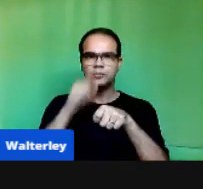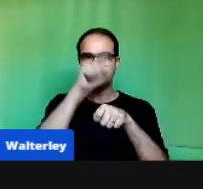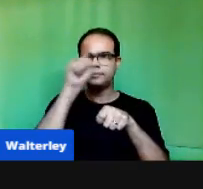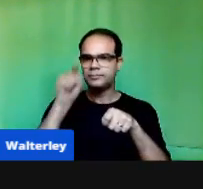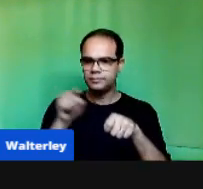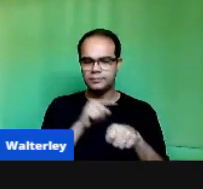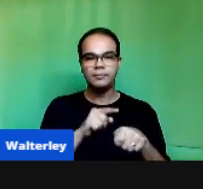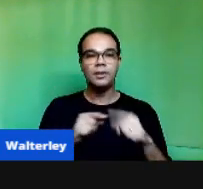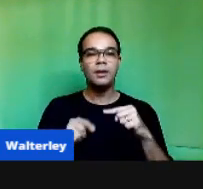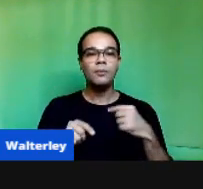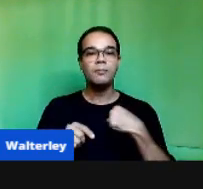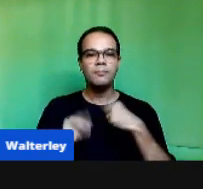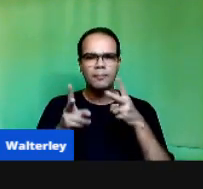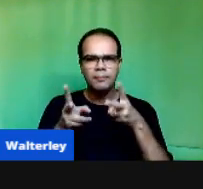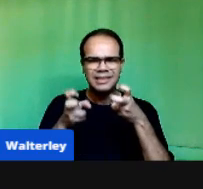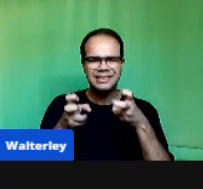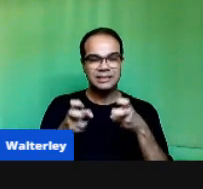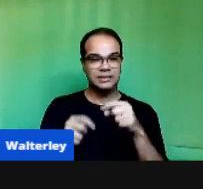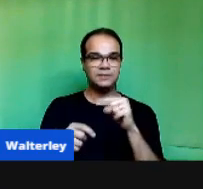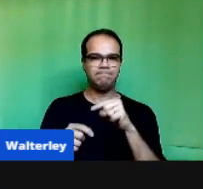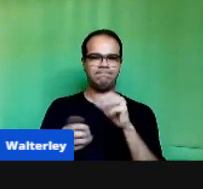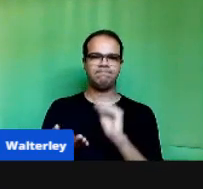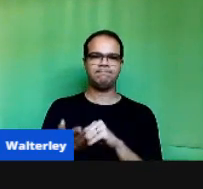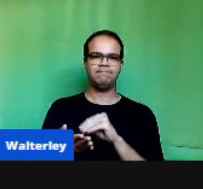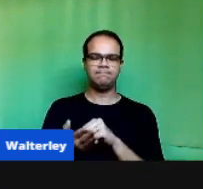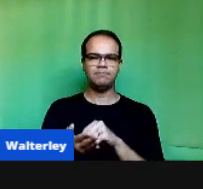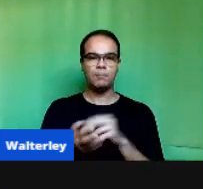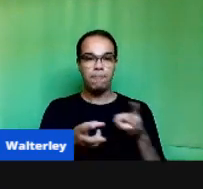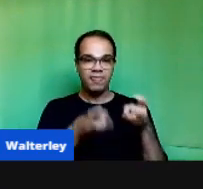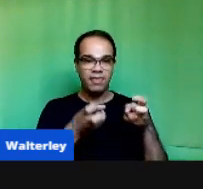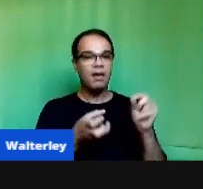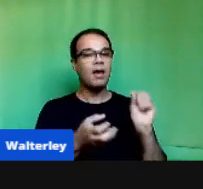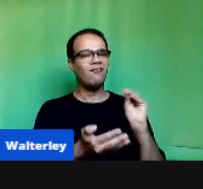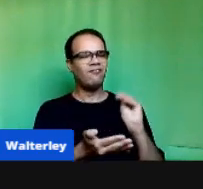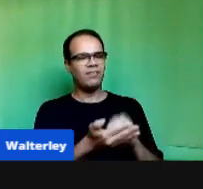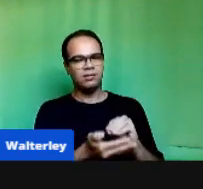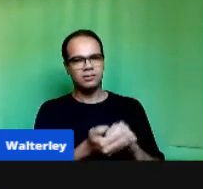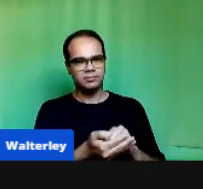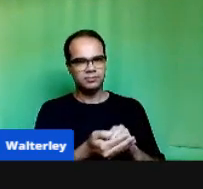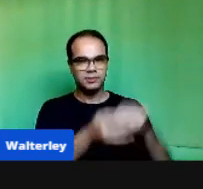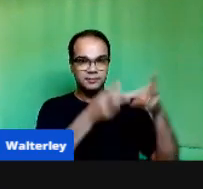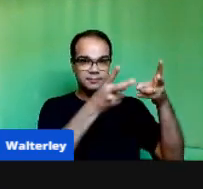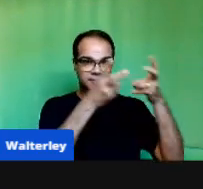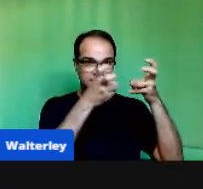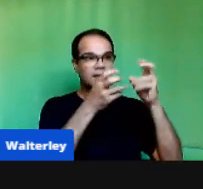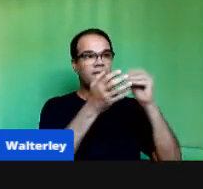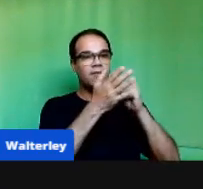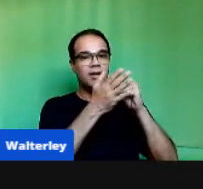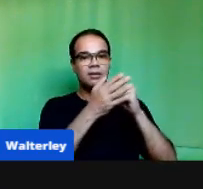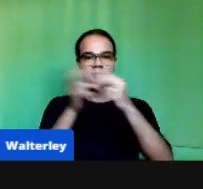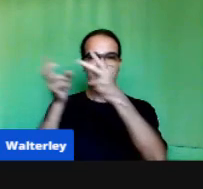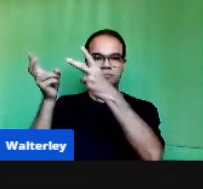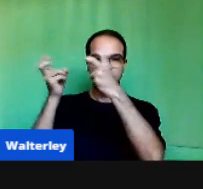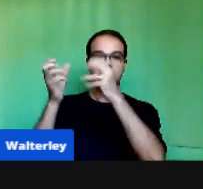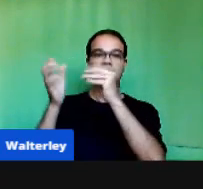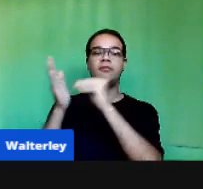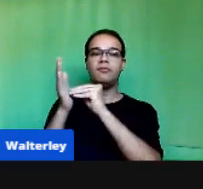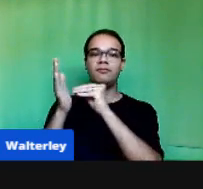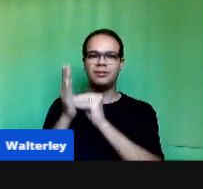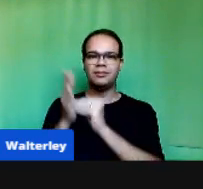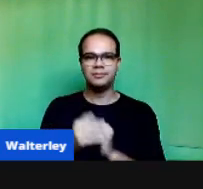uma nota baixa. E aí, visualizando esses aspectos, eu escrevo embaixo, do lado,